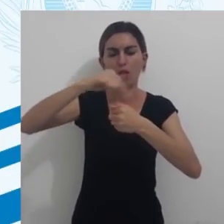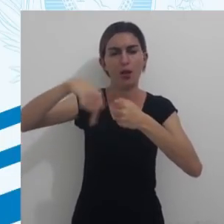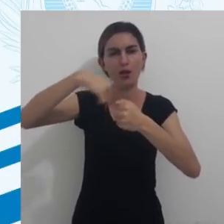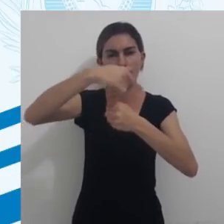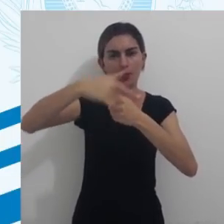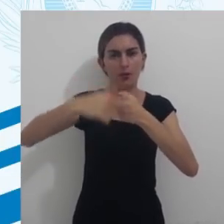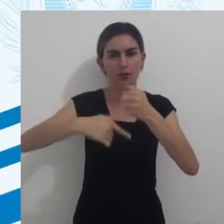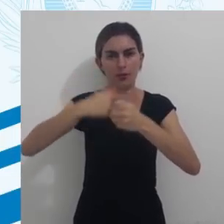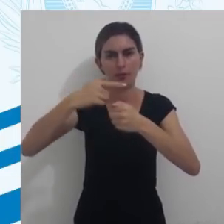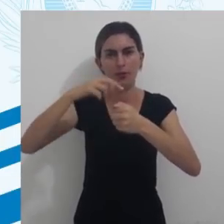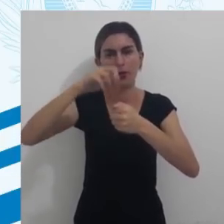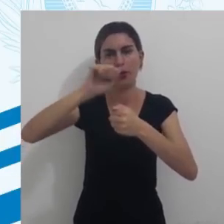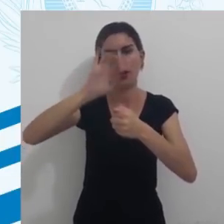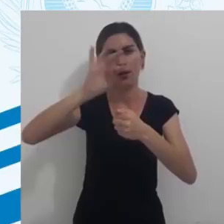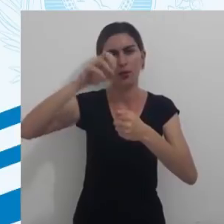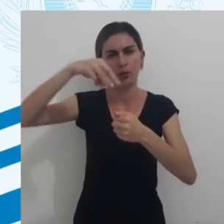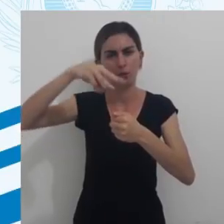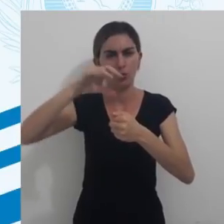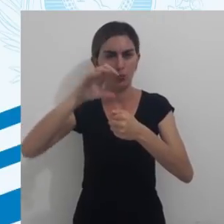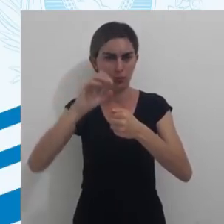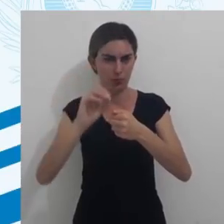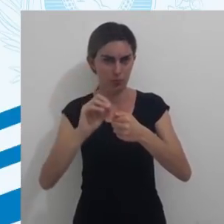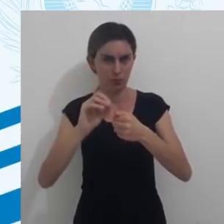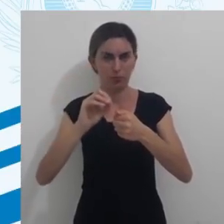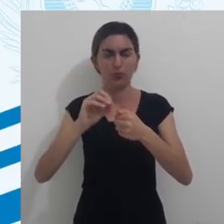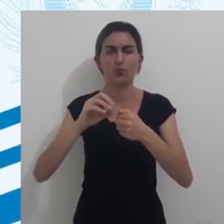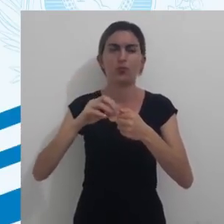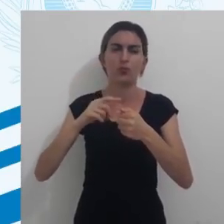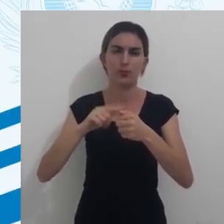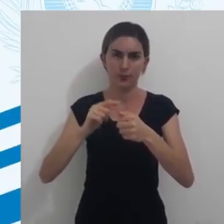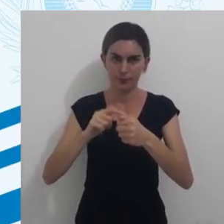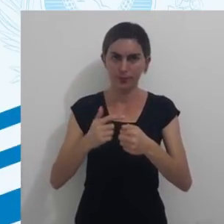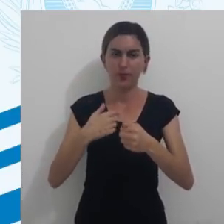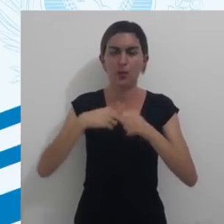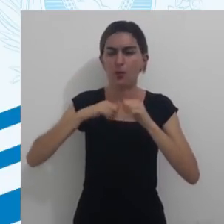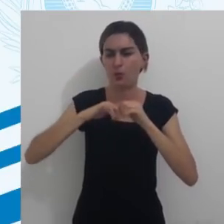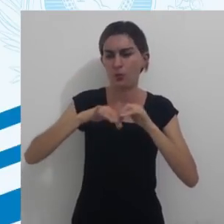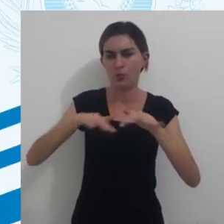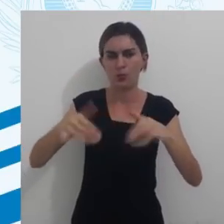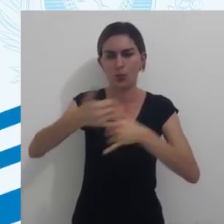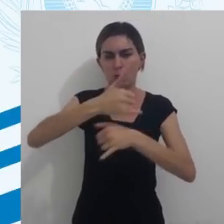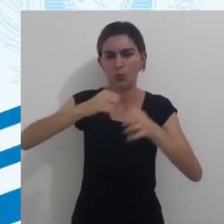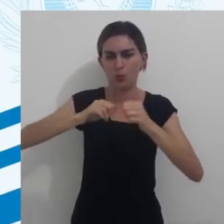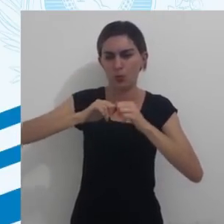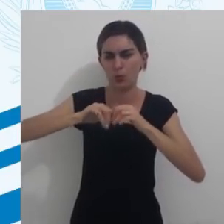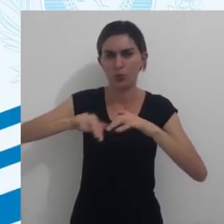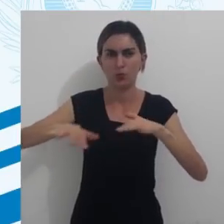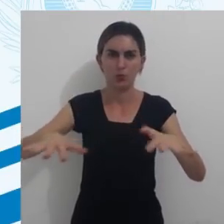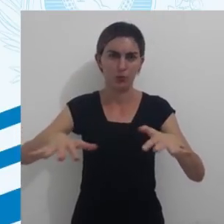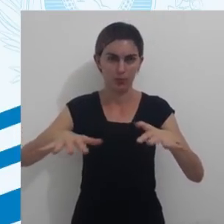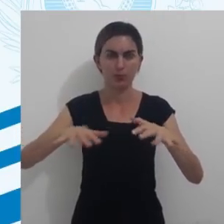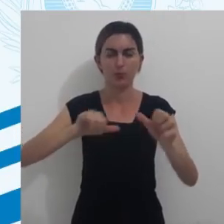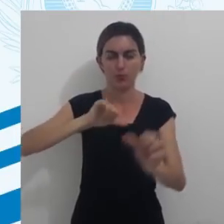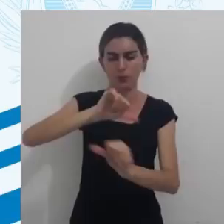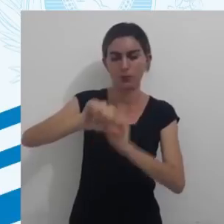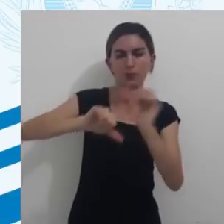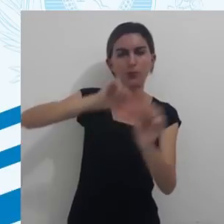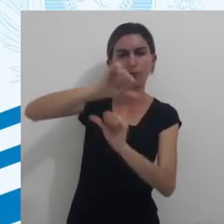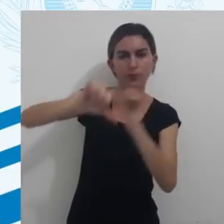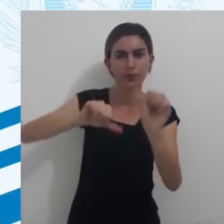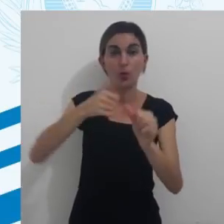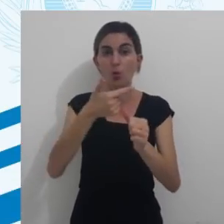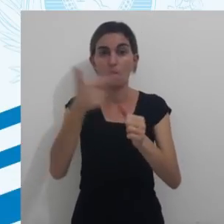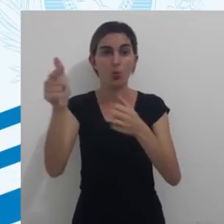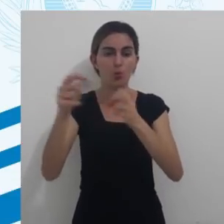qual implica na emissão espontânea de radiações por núcleos instáveis, transformando-os